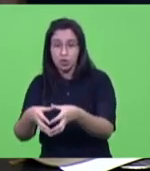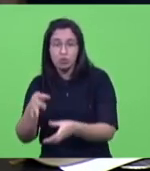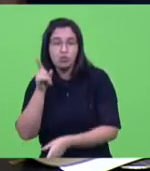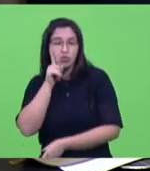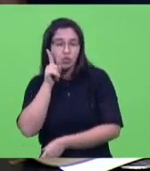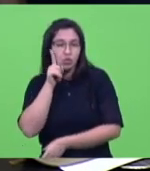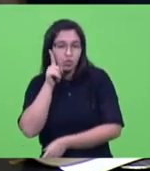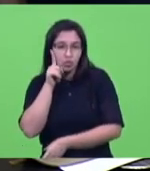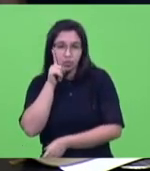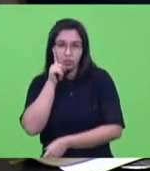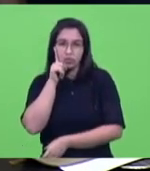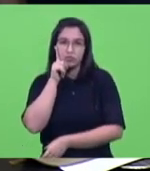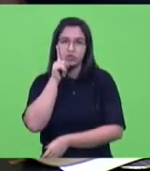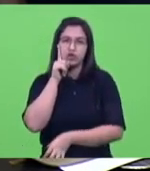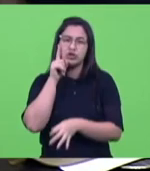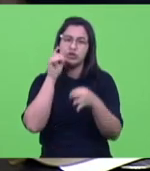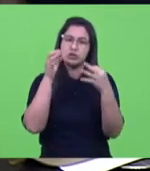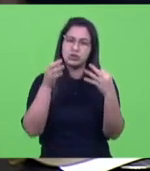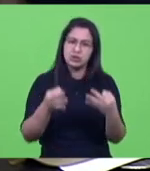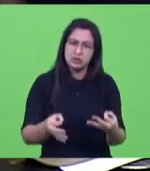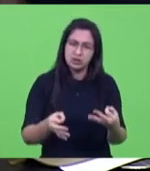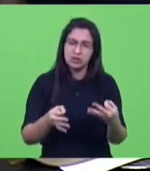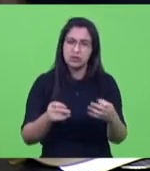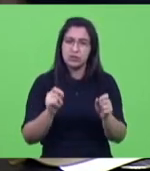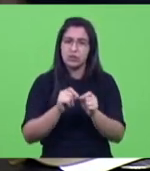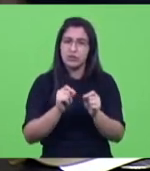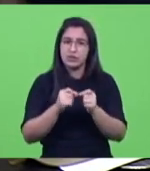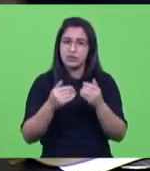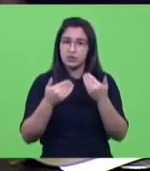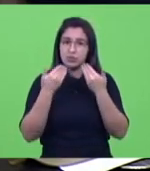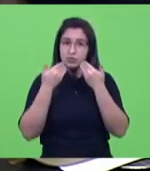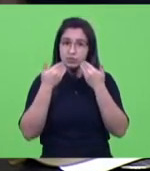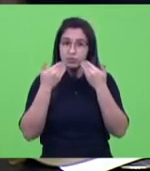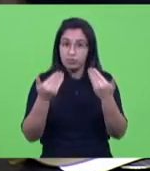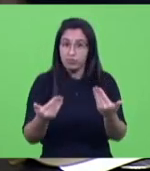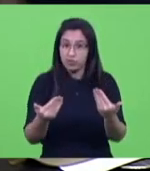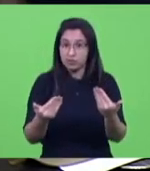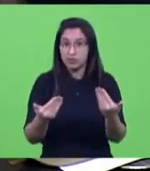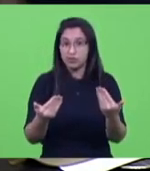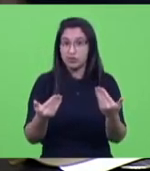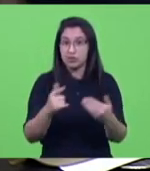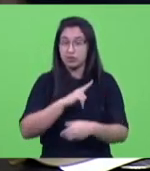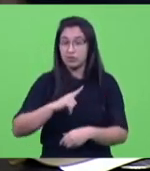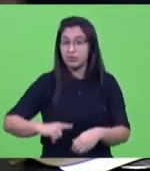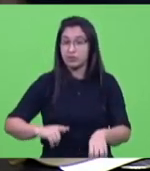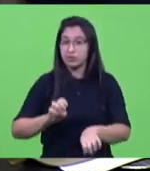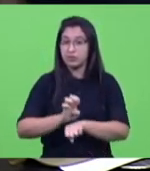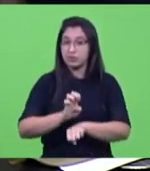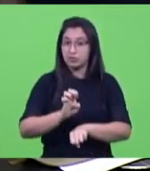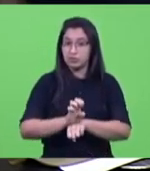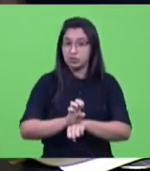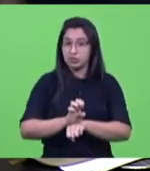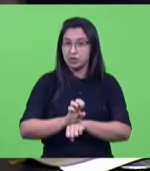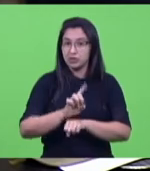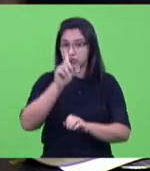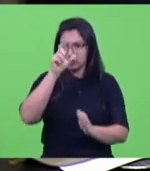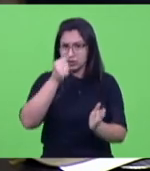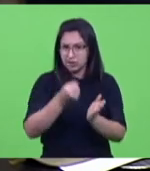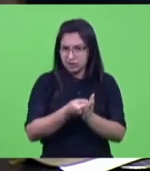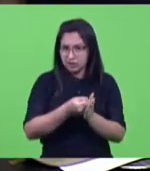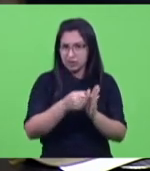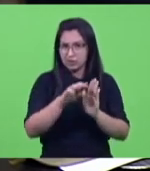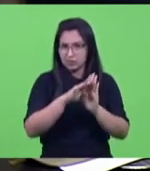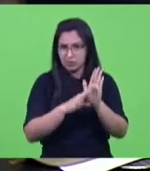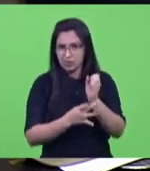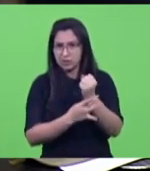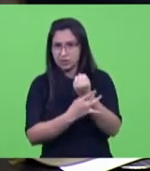cuidadosa e pontual, está fazendo, mostrando que o que o governo do estado está fazendo, as medidas de segurança, os